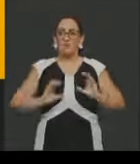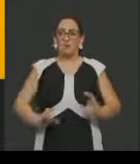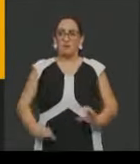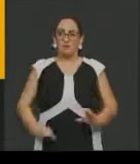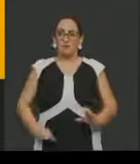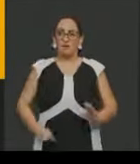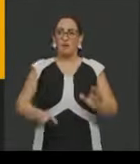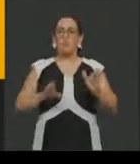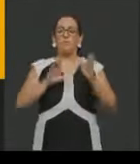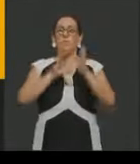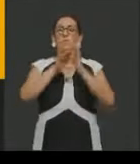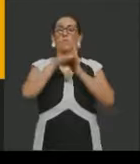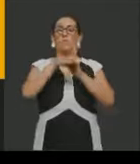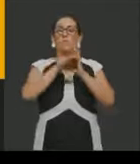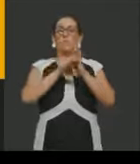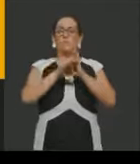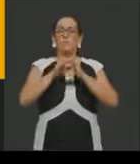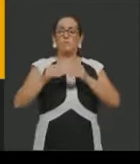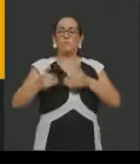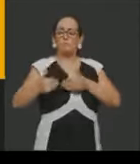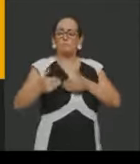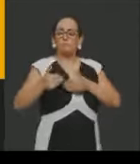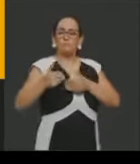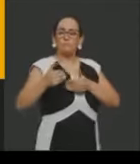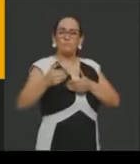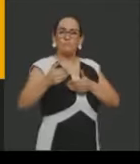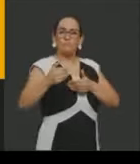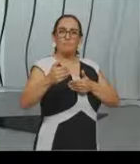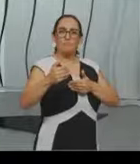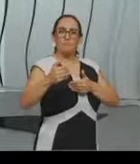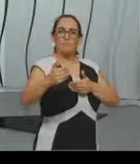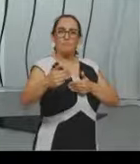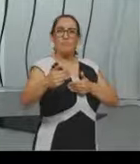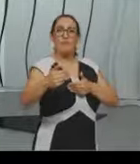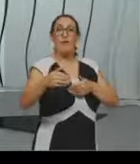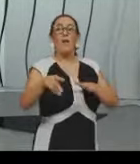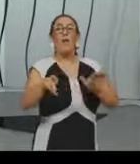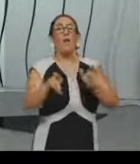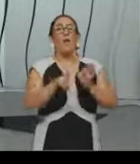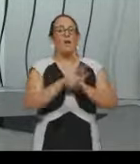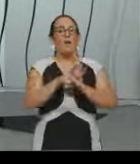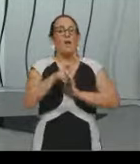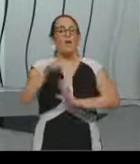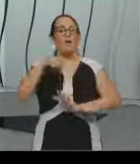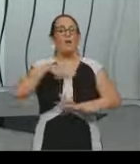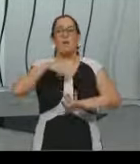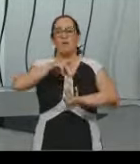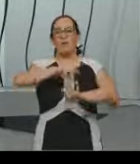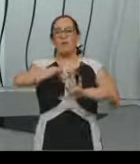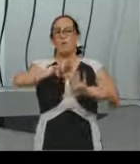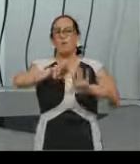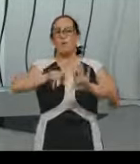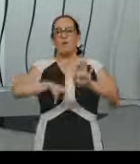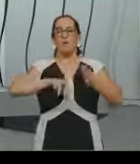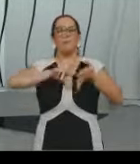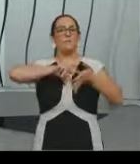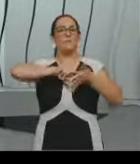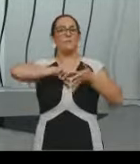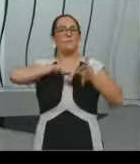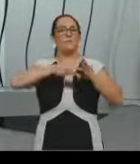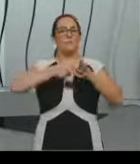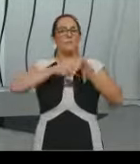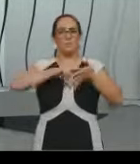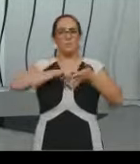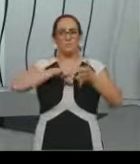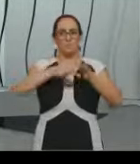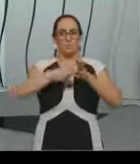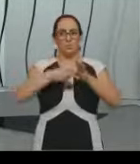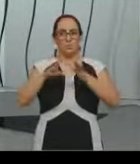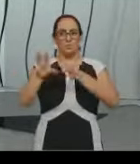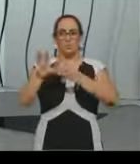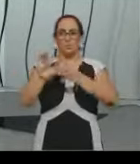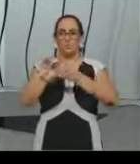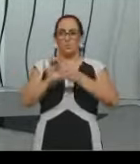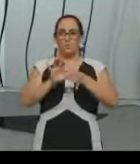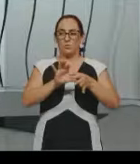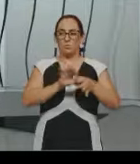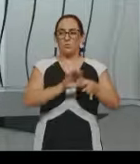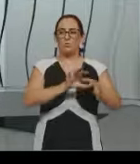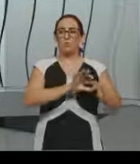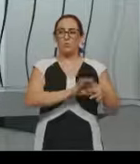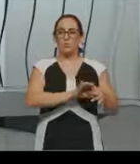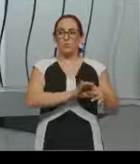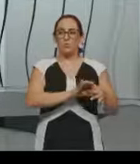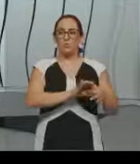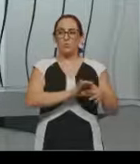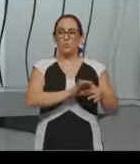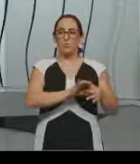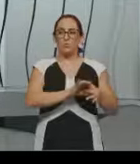um conceito que ao longo da história ele tem diversos significados, de acordo com o seu contexto. Mas em linhas